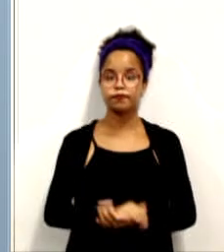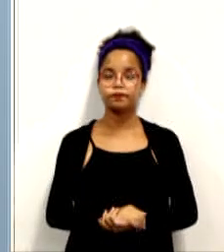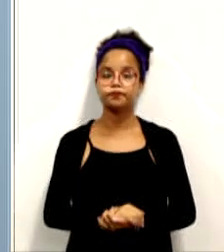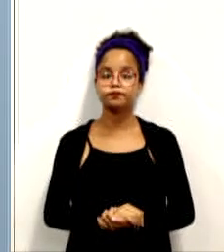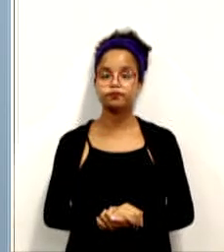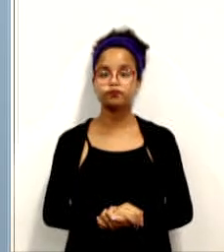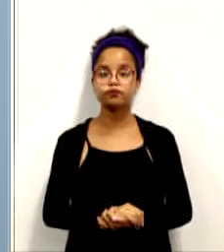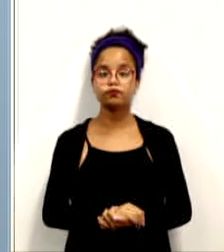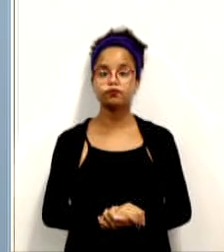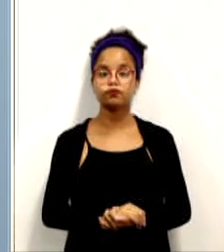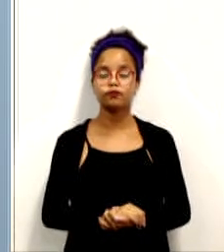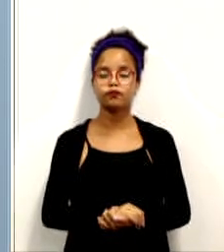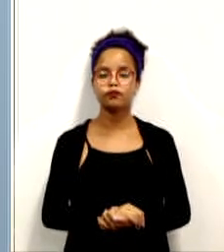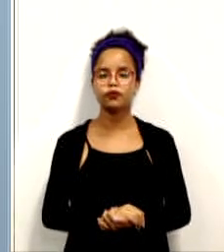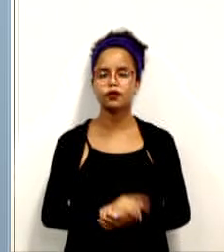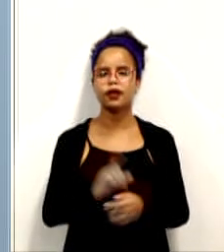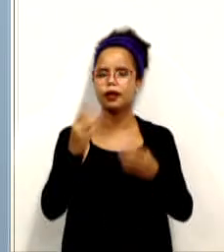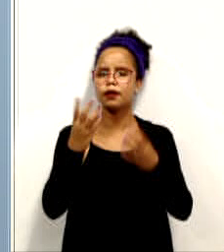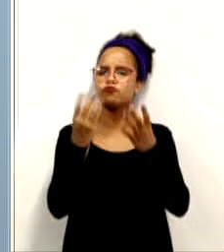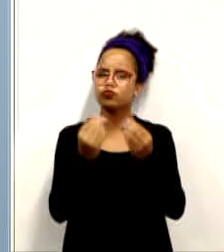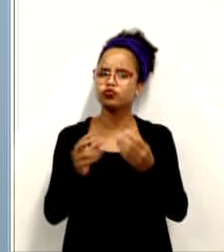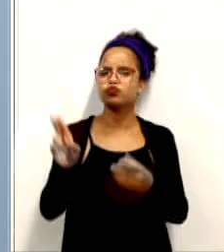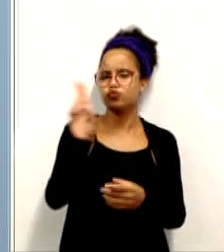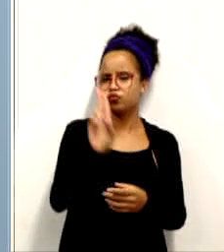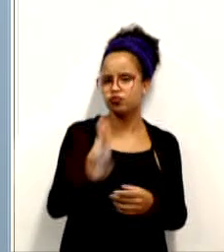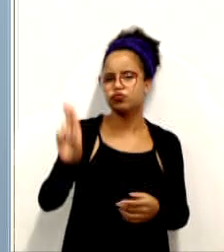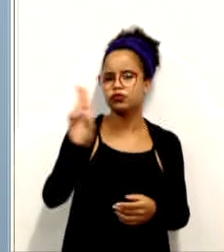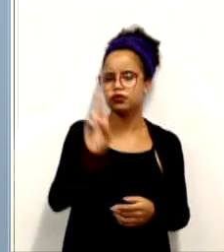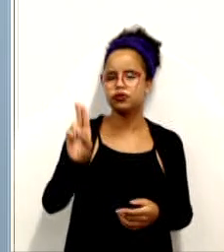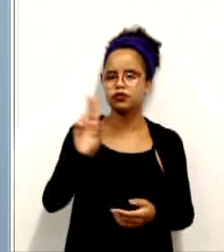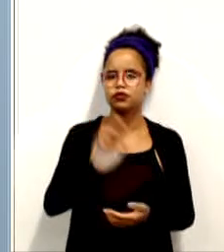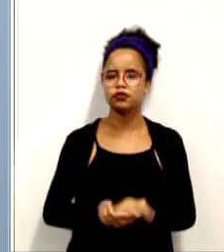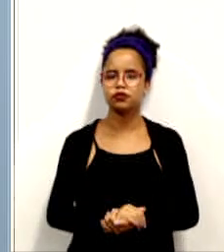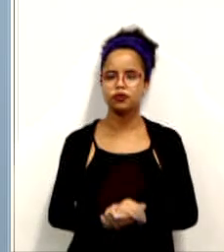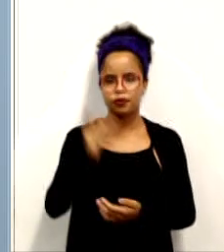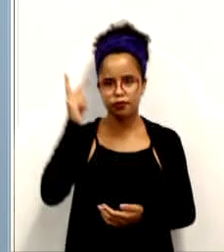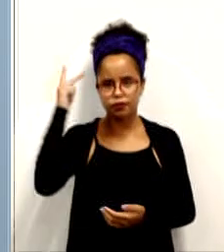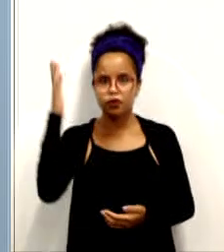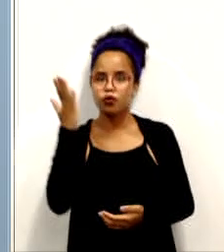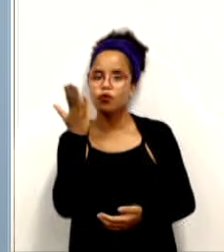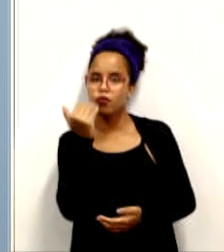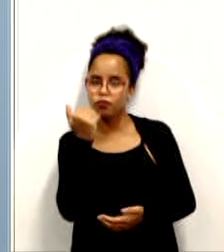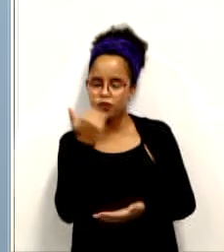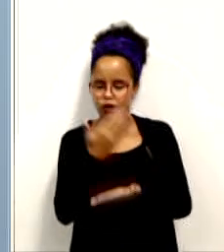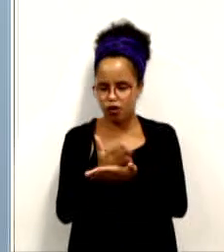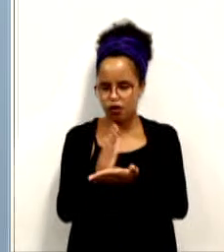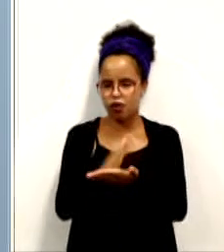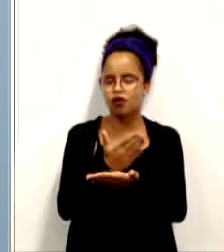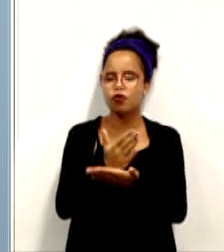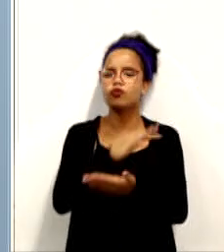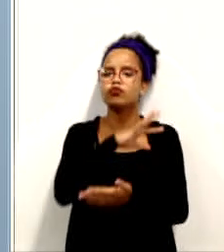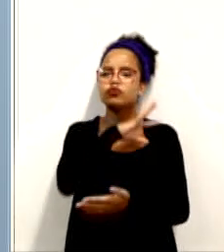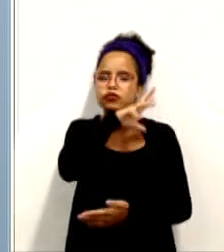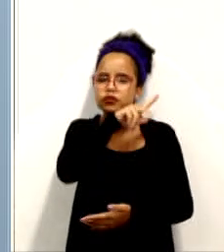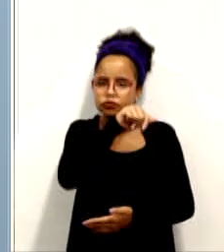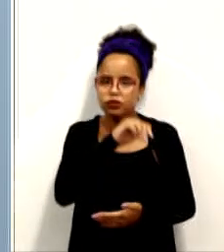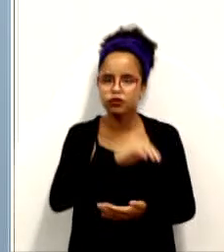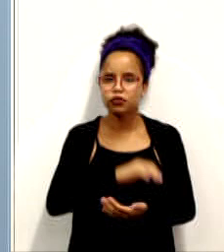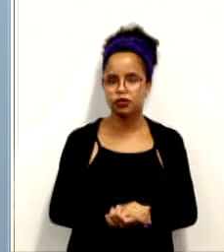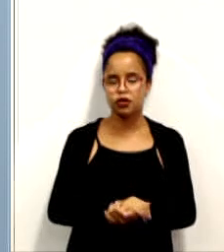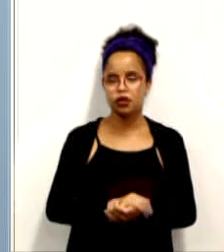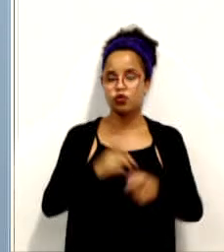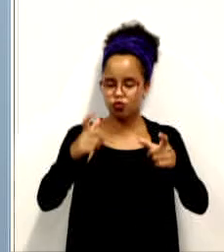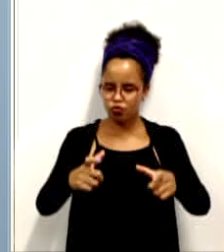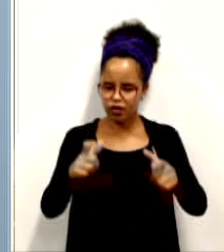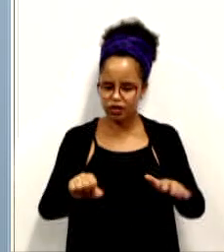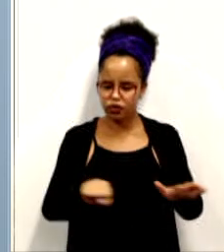como é que se diz? Utilizada para o alimento de alguns animais, principalmente na região de seca, porque é uma planta que